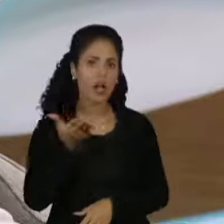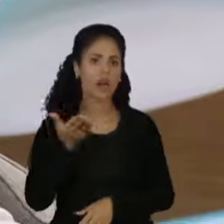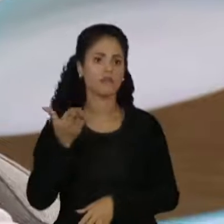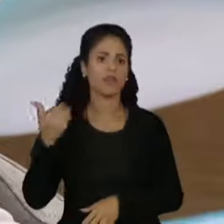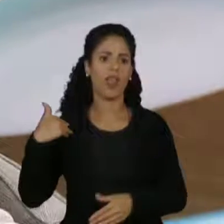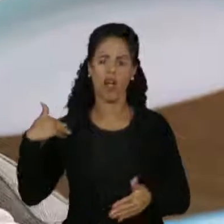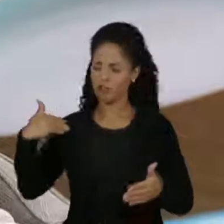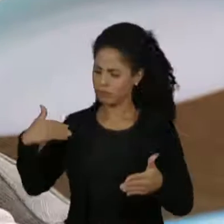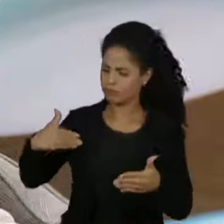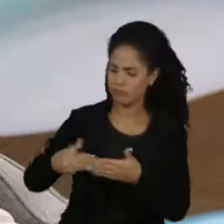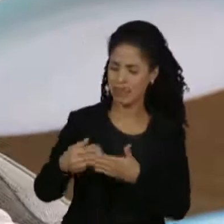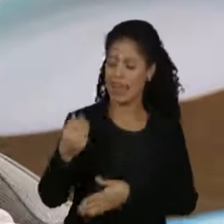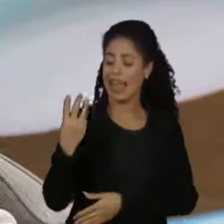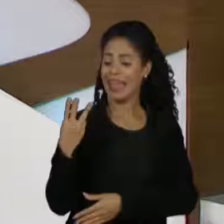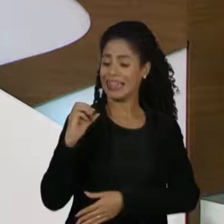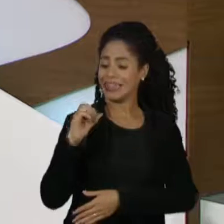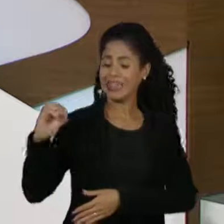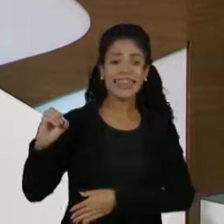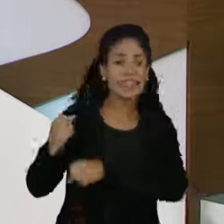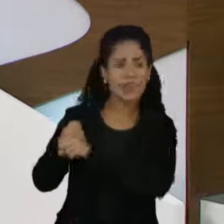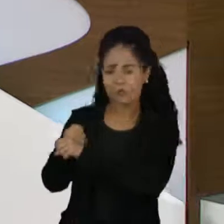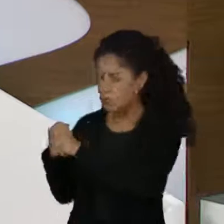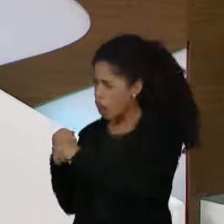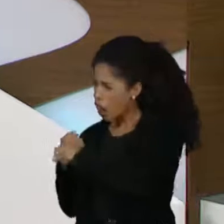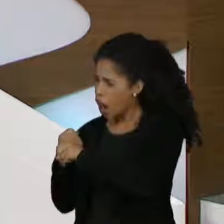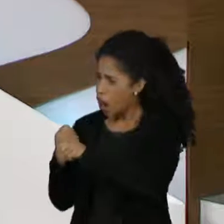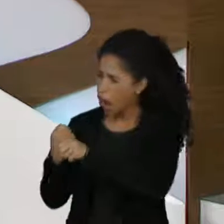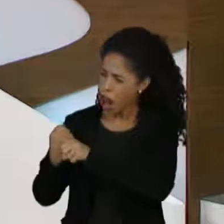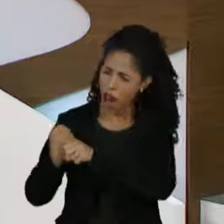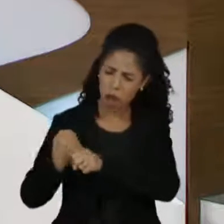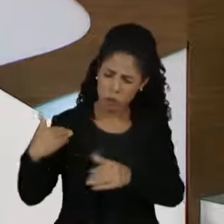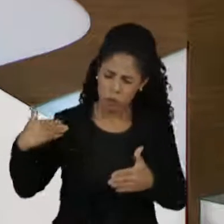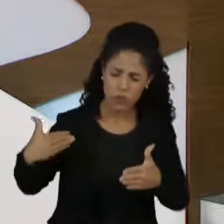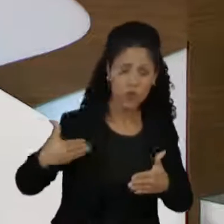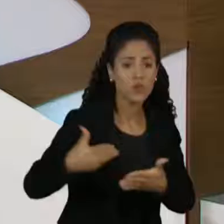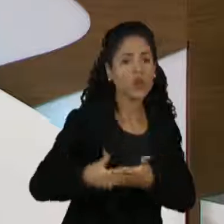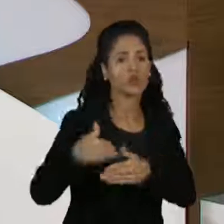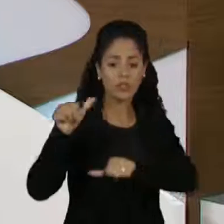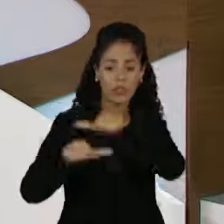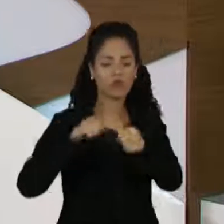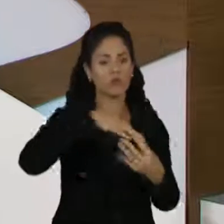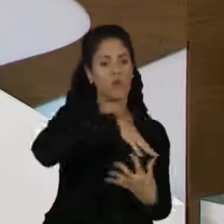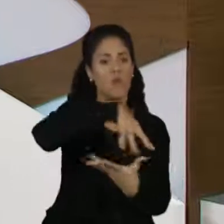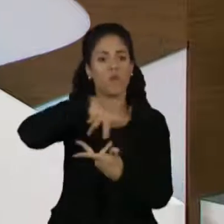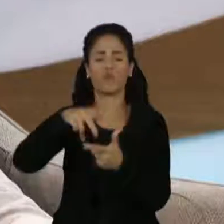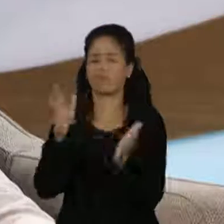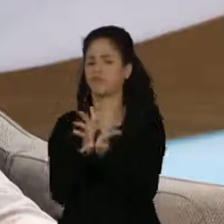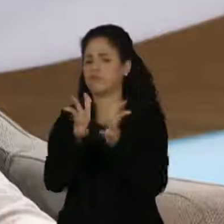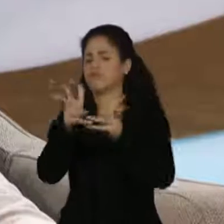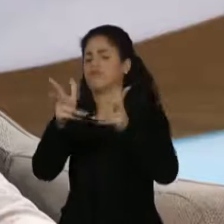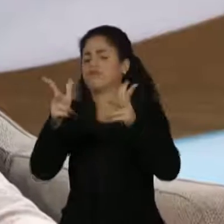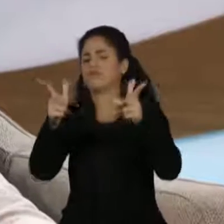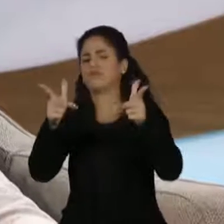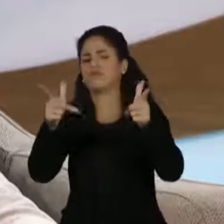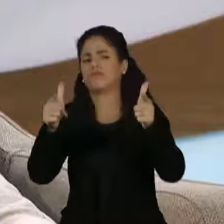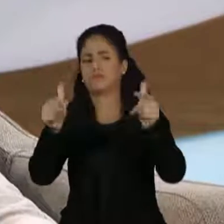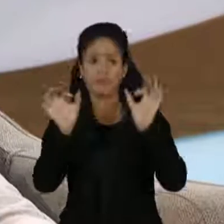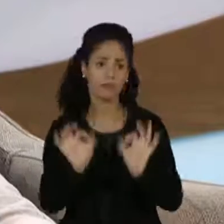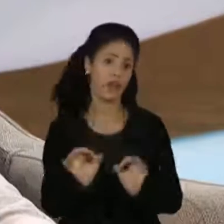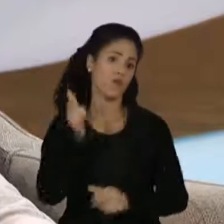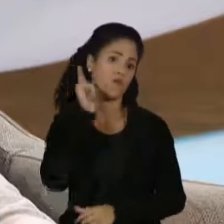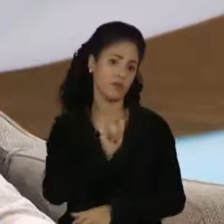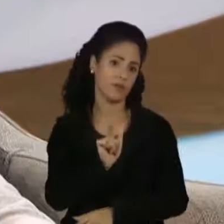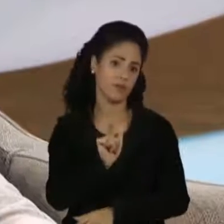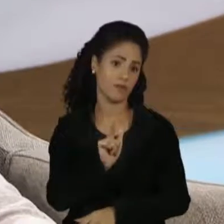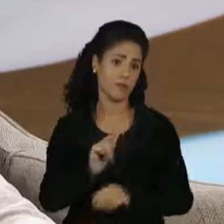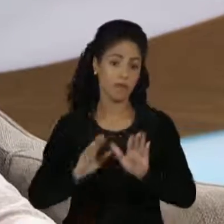últimos 300 anos, 400 anos, transformou o mundo de uma maneira muito incrível, que deu muito